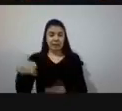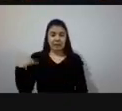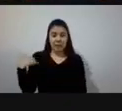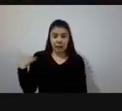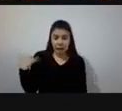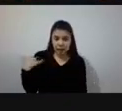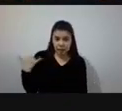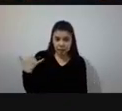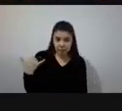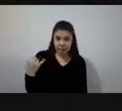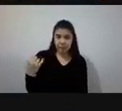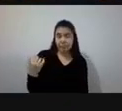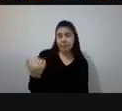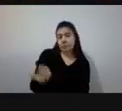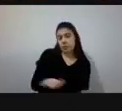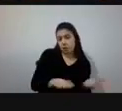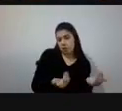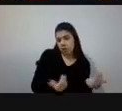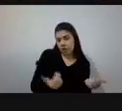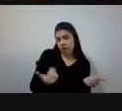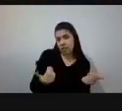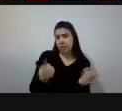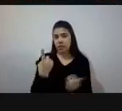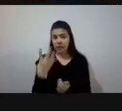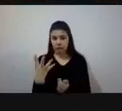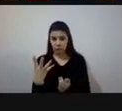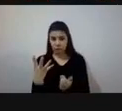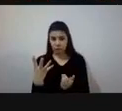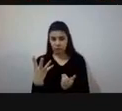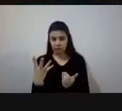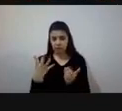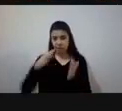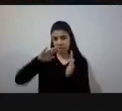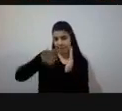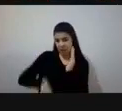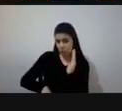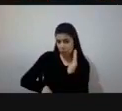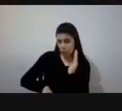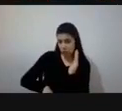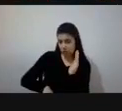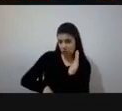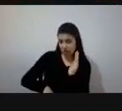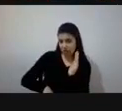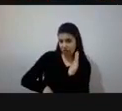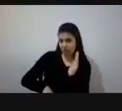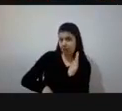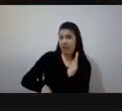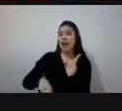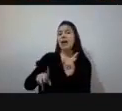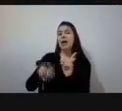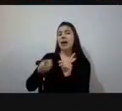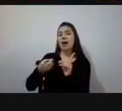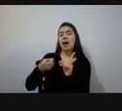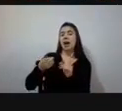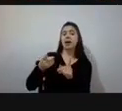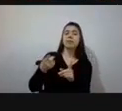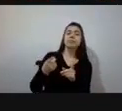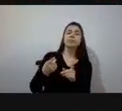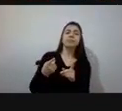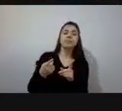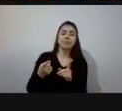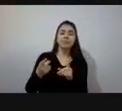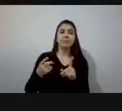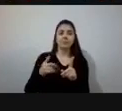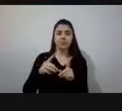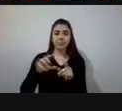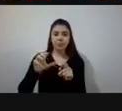presumida. Por isso que muita gente, lamentavelmente, se aproveita dessa mudança de idade para ter uma abordagem mais incisiva, uma vítima